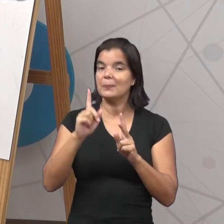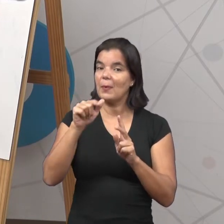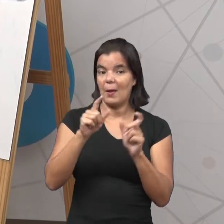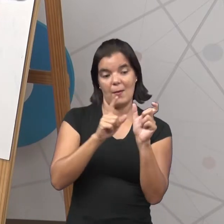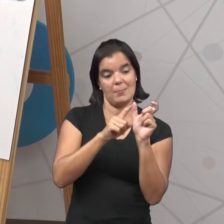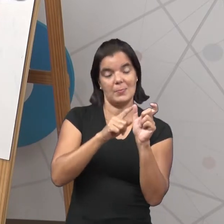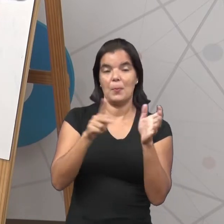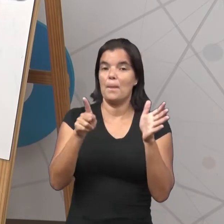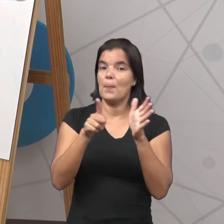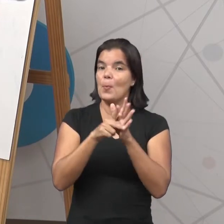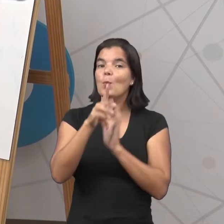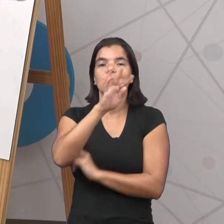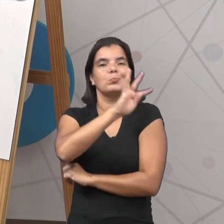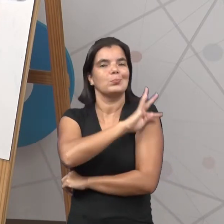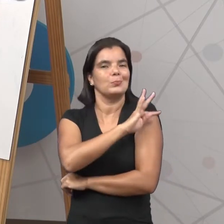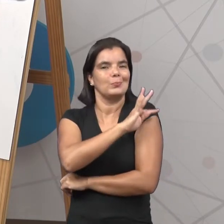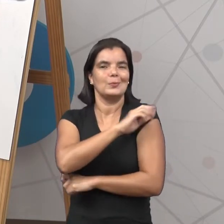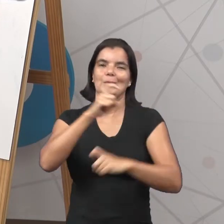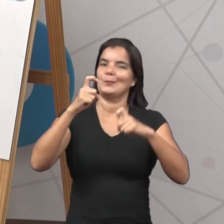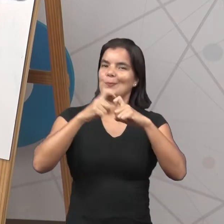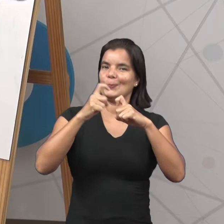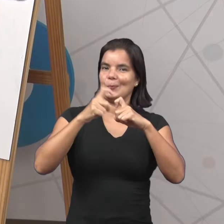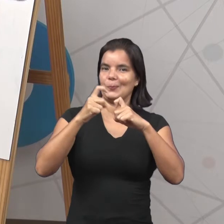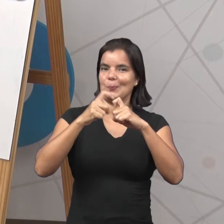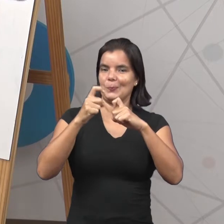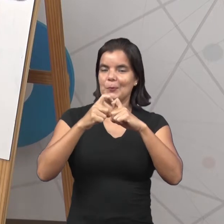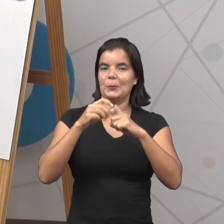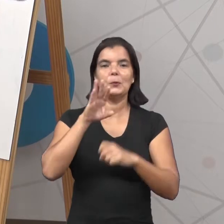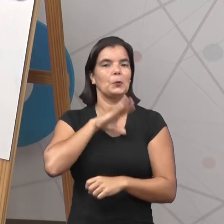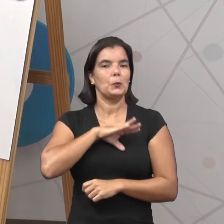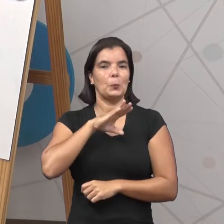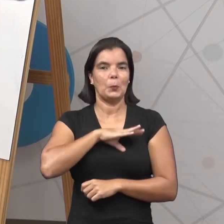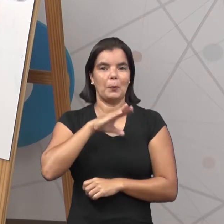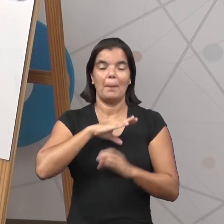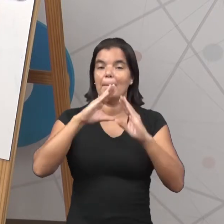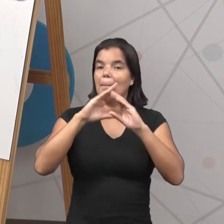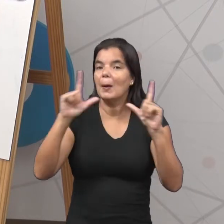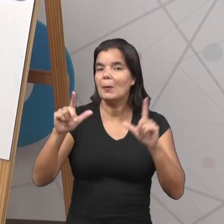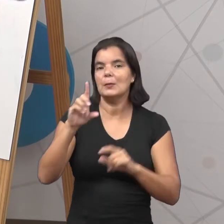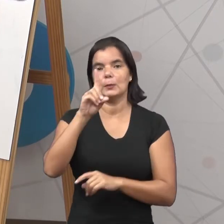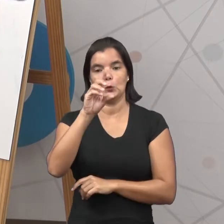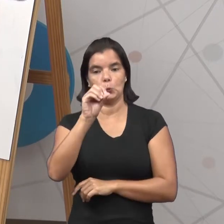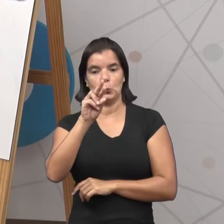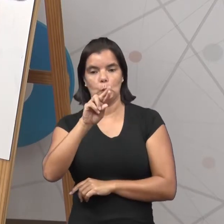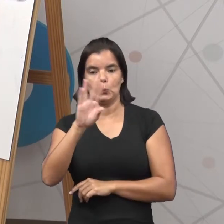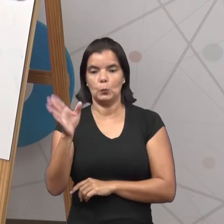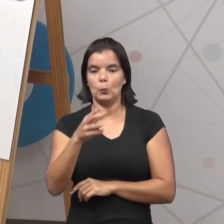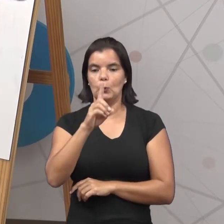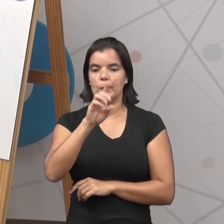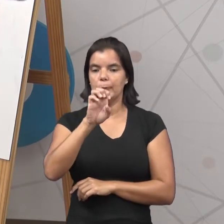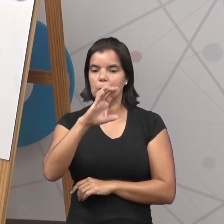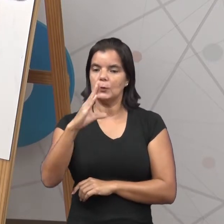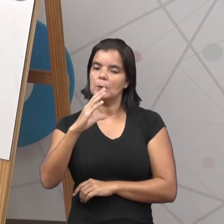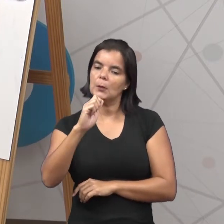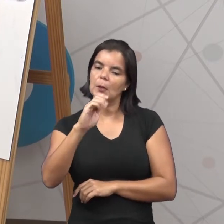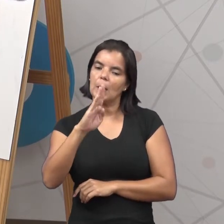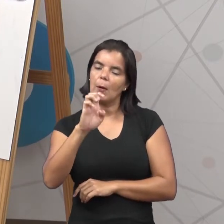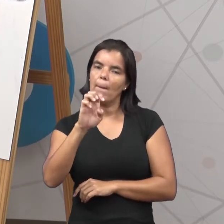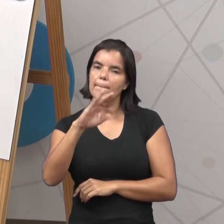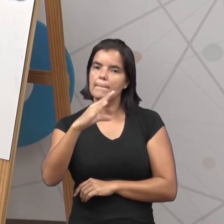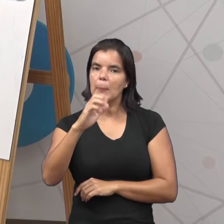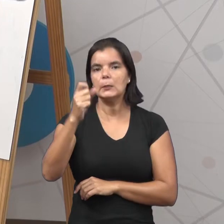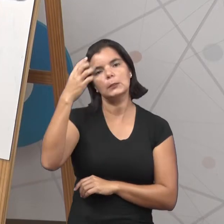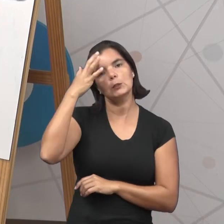termo técnico que os médicos usam. Para nós, a gente usa um português mais claro, né? Dor de cabeça, tá? Então, vamos voltar lá para entender o outro